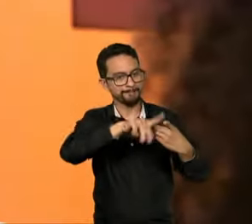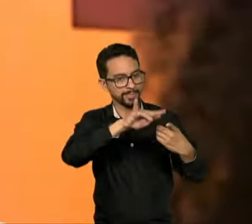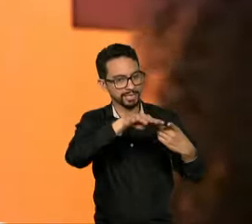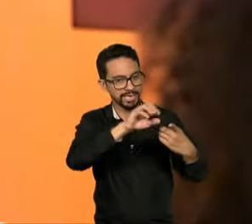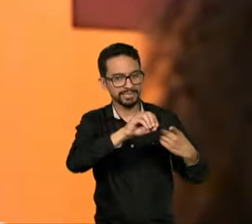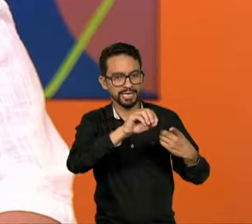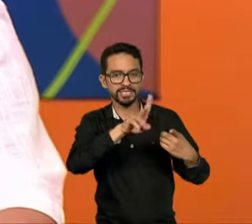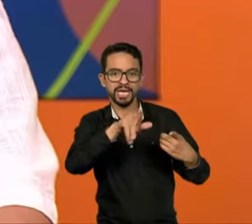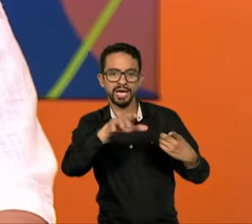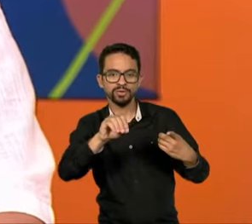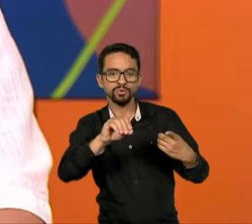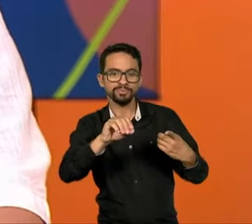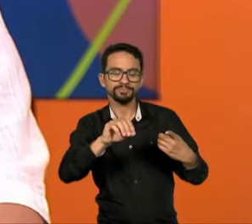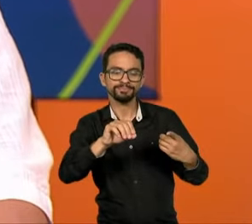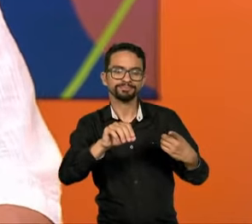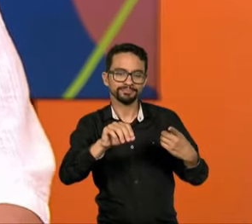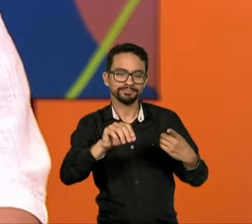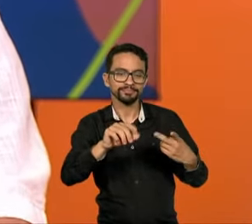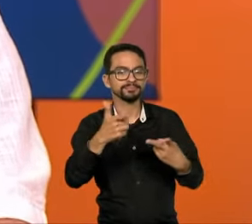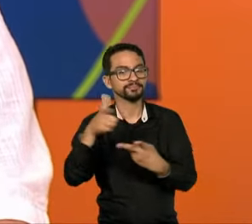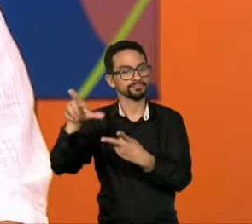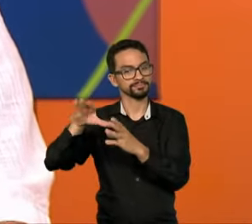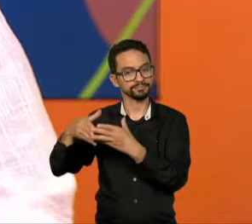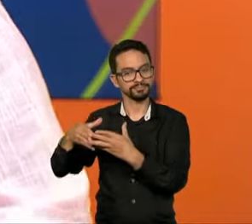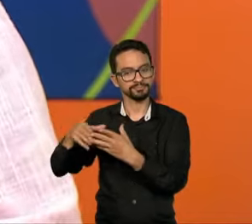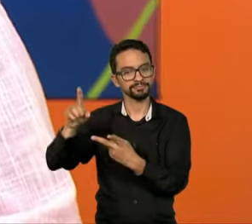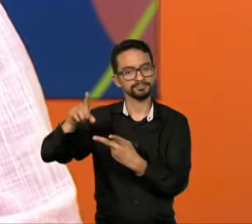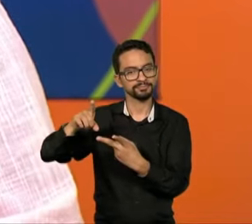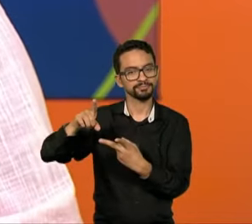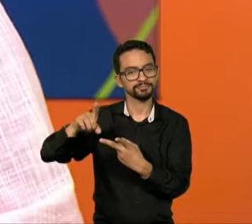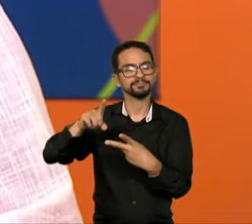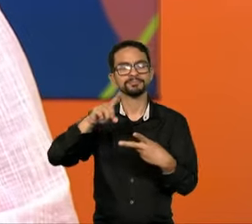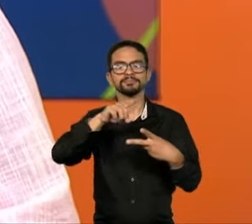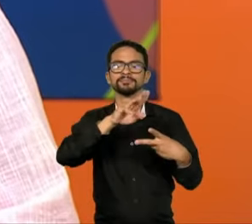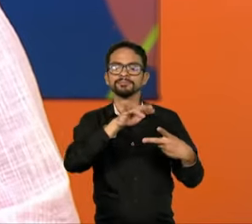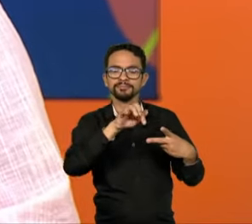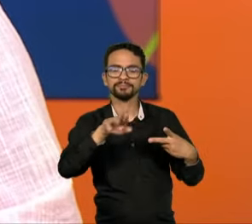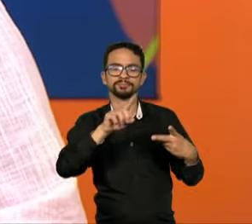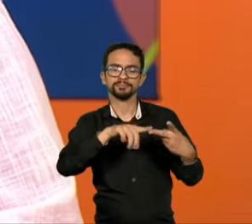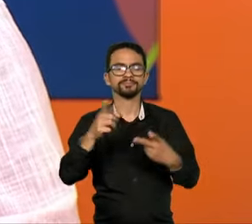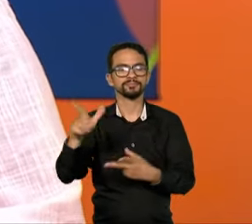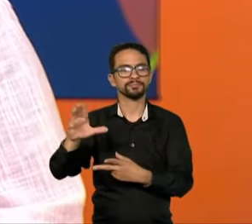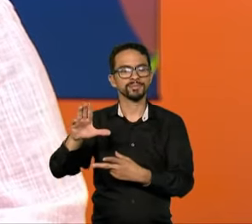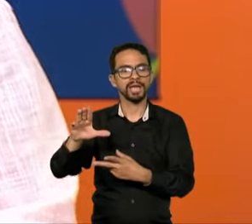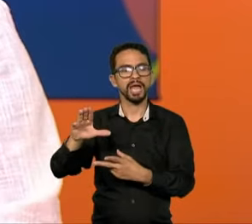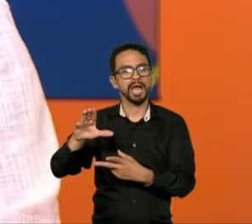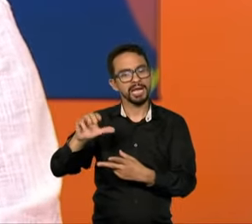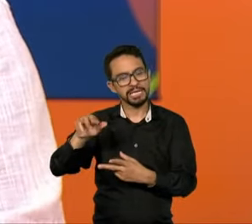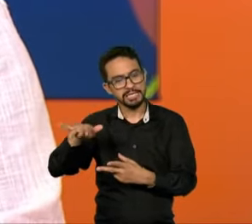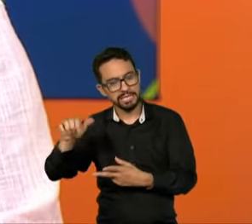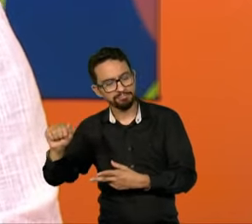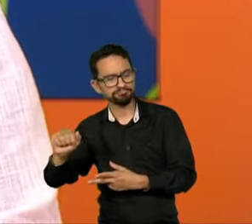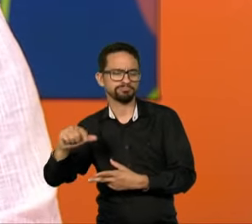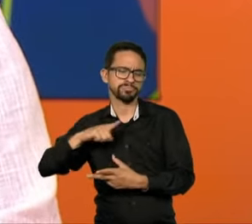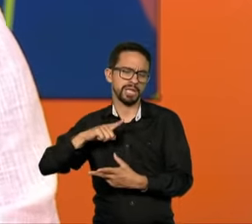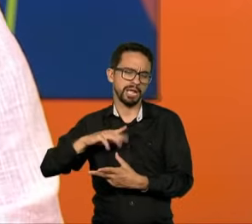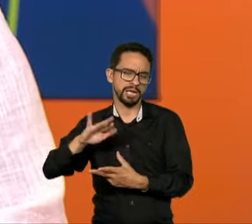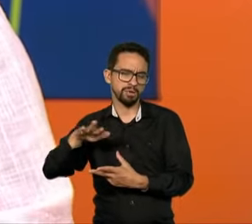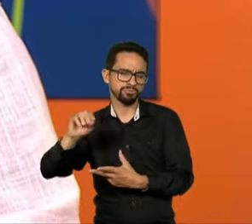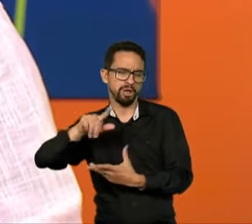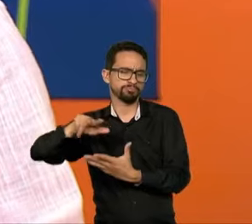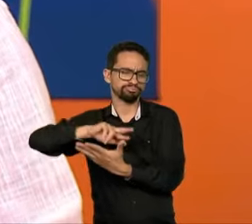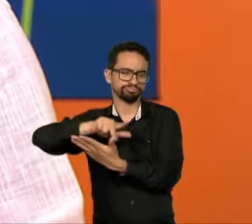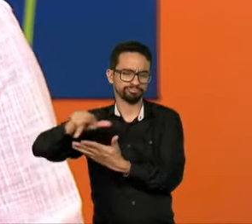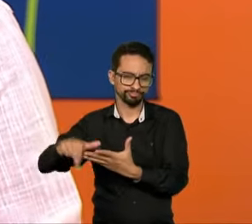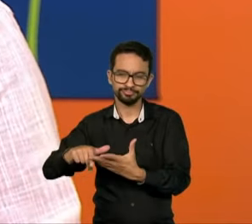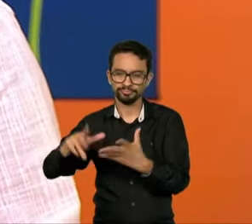Popular. O Reinaldo era do Caceta e do Planeta Diário. E o pessoal da Caceta, que era o Cláudio Manoel, o Bussunda e tal. Aí,